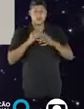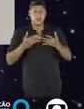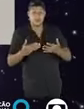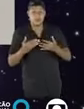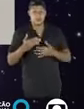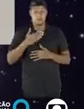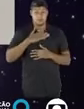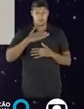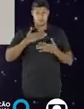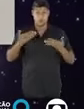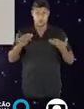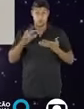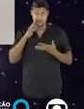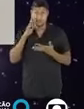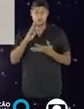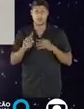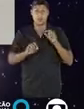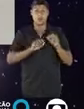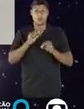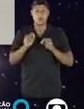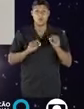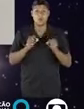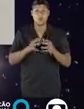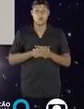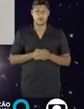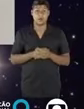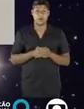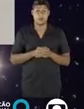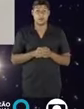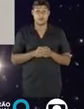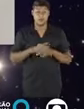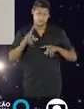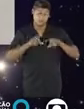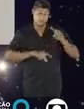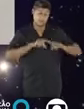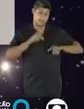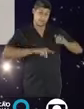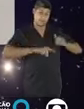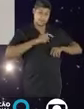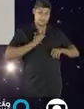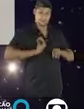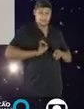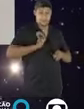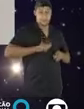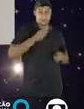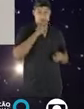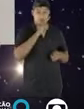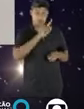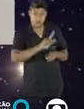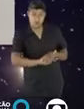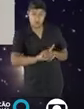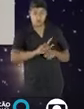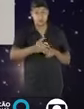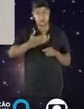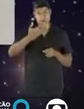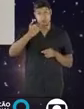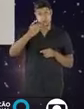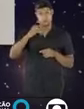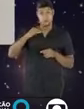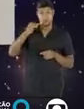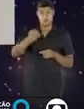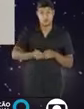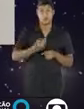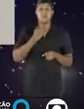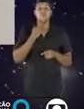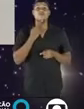mim, hoje, eu vejo, eu acho que a agricultura orgânica, acho que é um bom debate aqui, ela consegue, a gente consegue alimentar o mundo, é uma questão